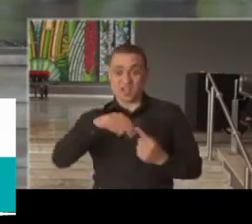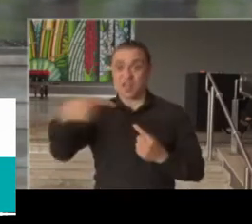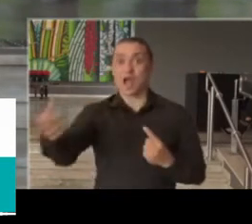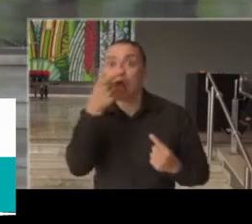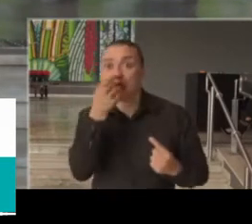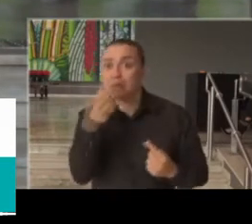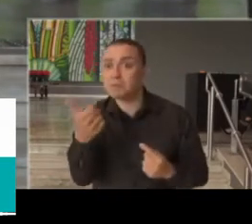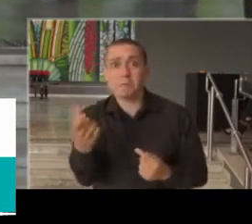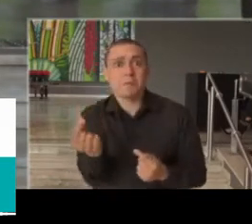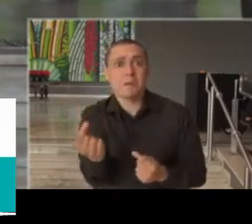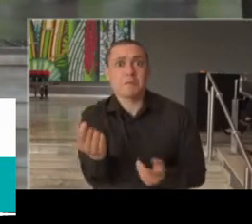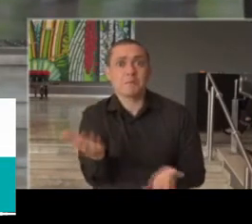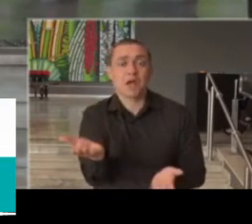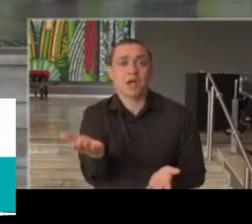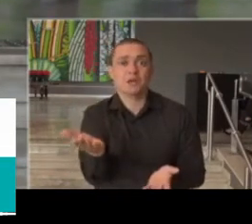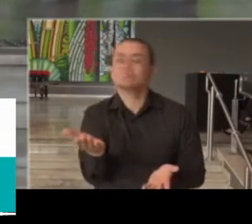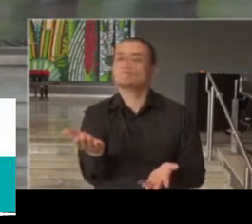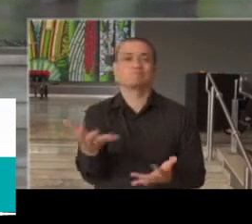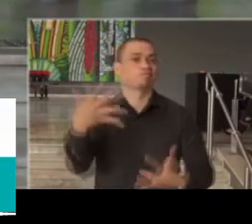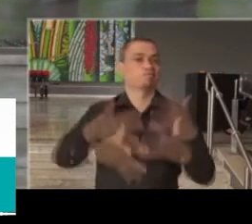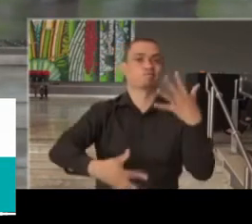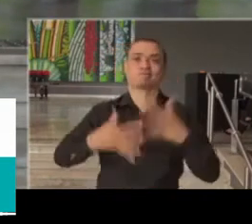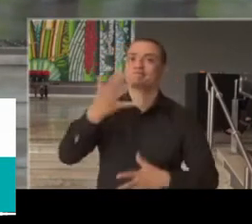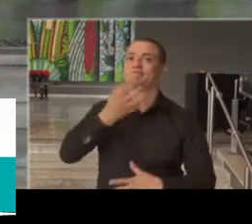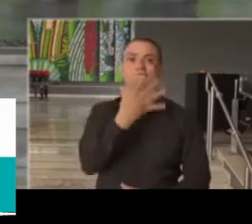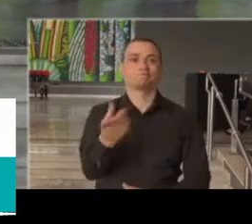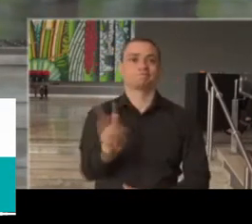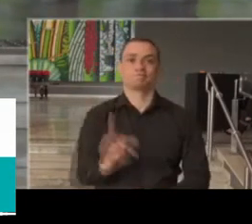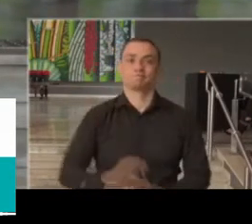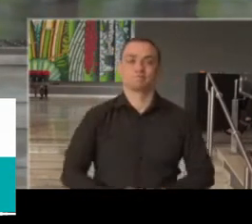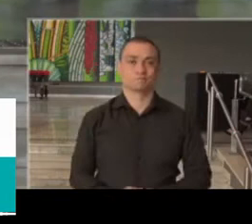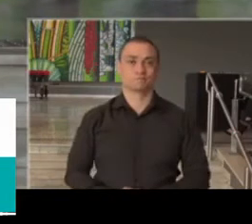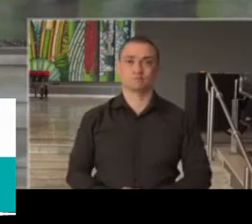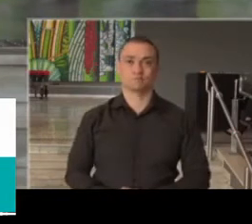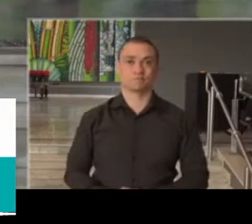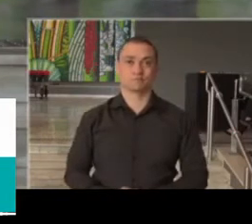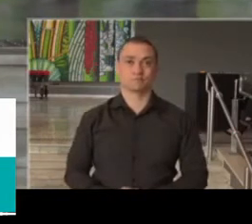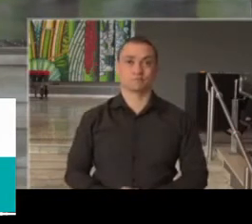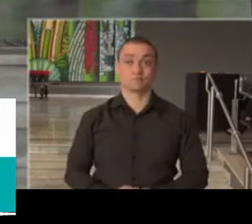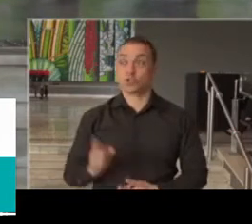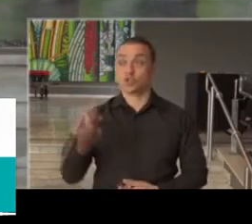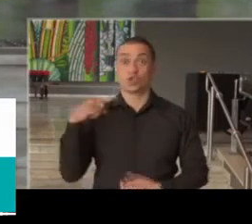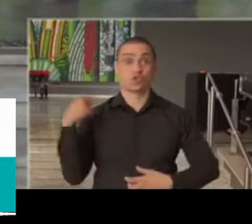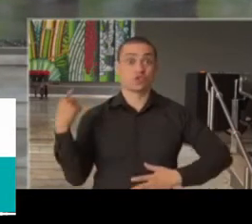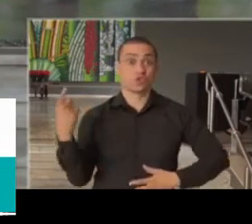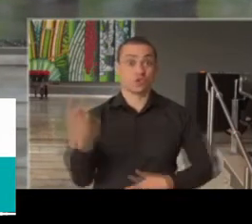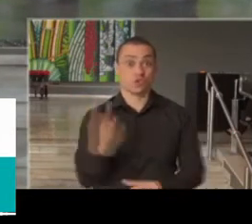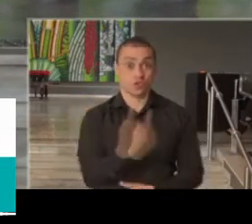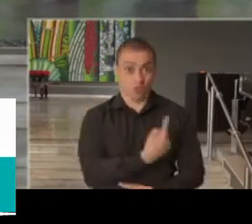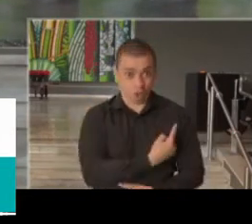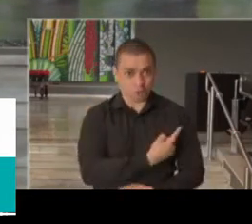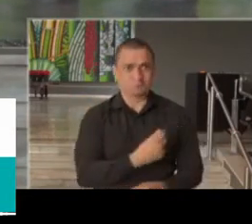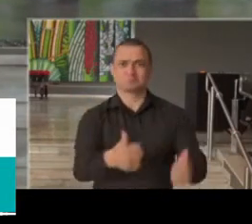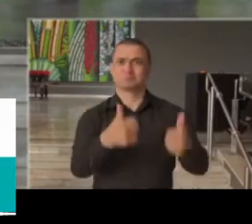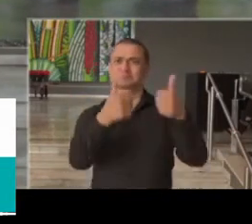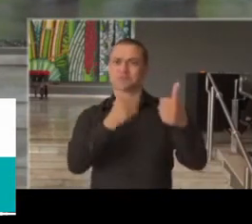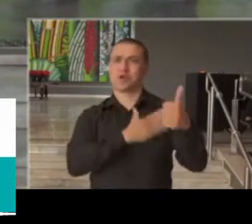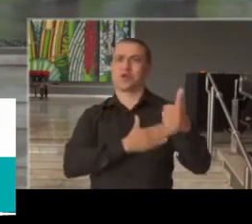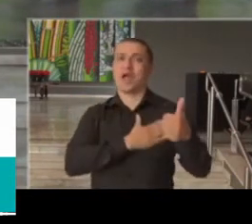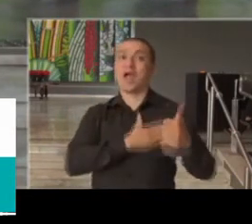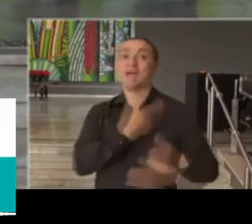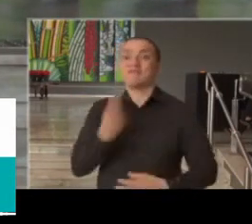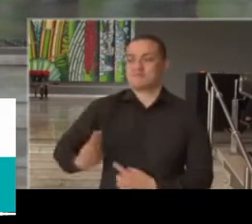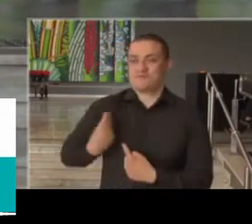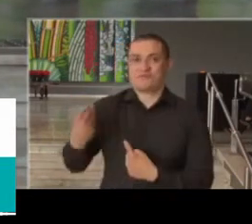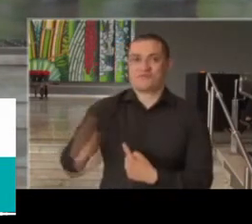a Covid. E isto não é bom. Somos todos a favor da vida e